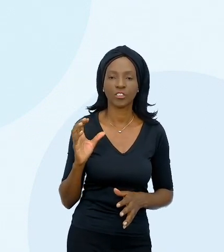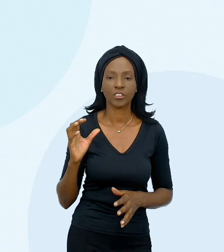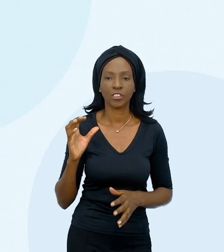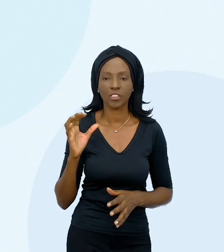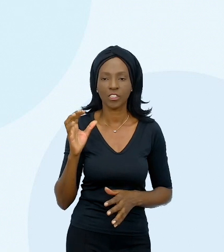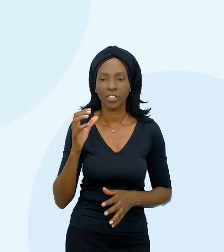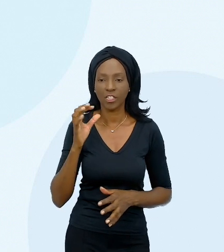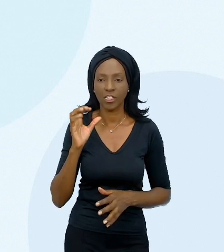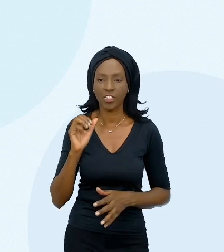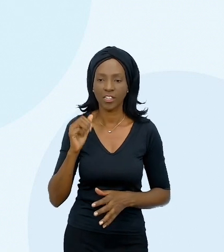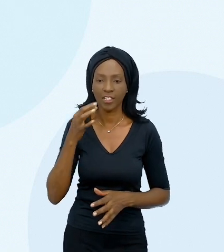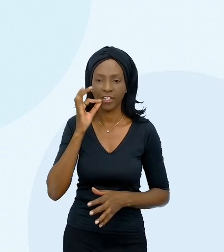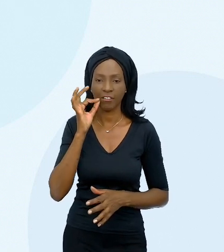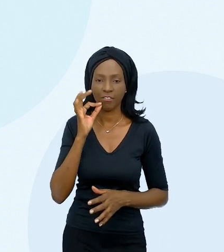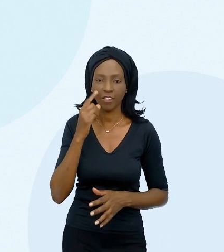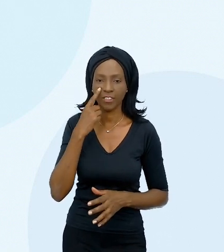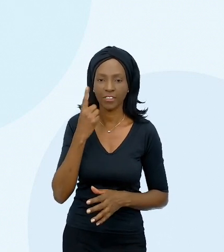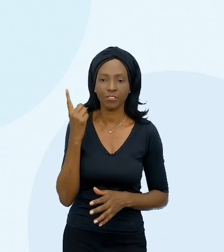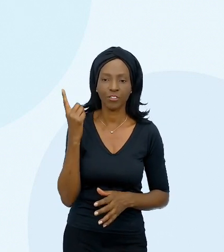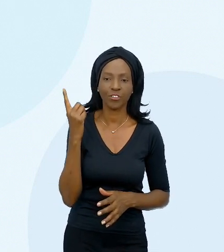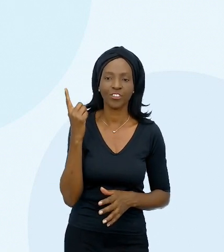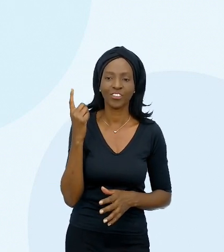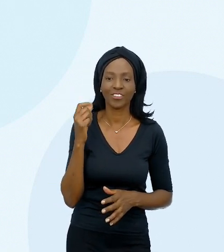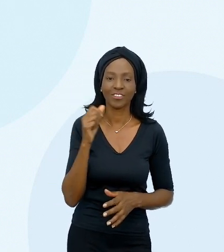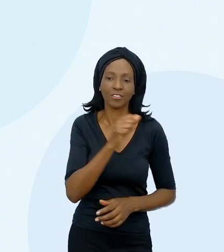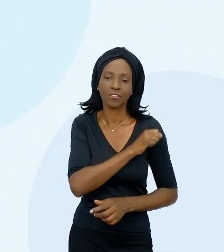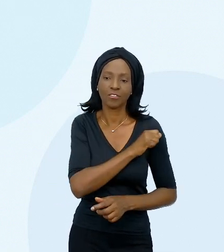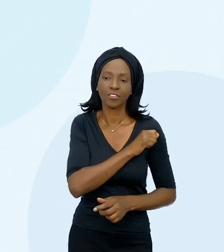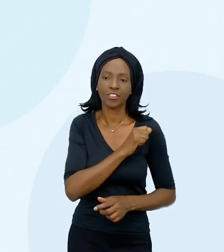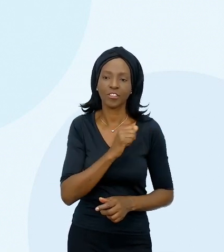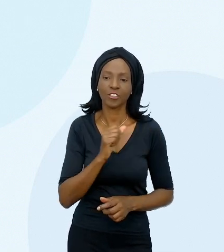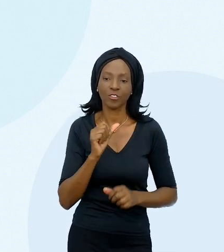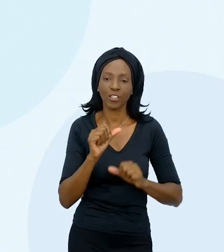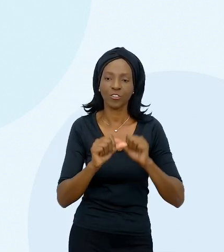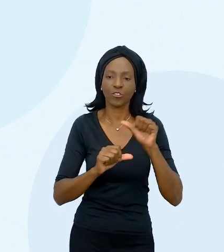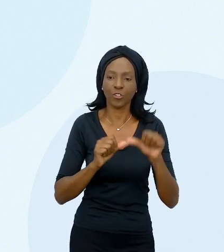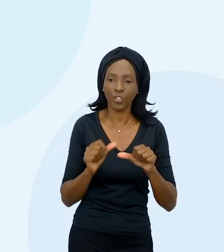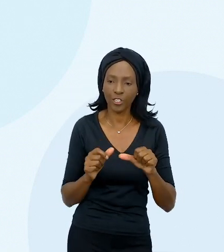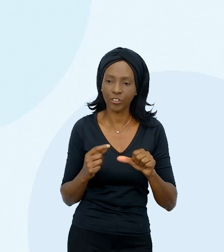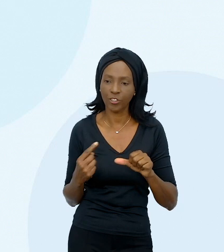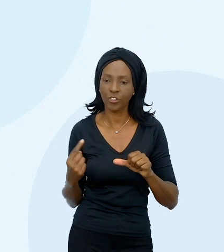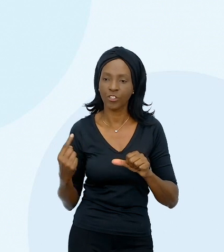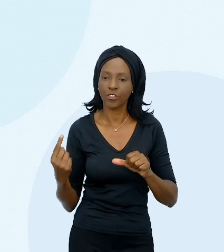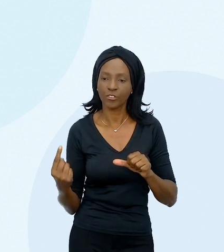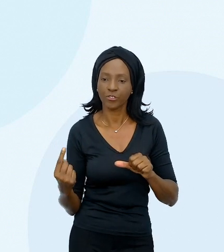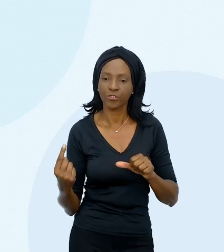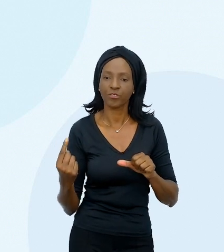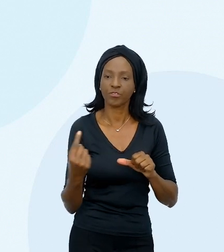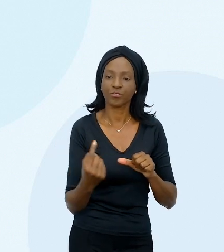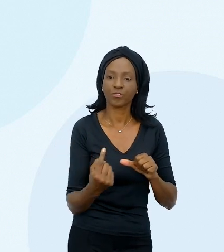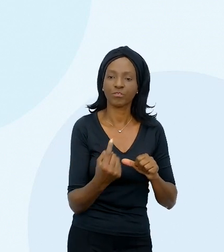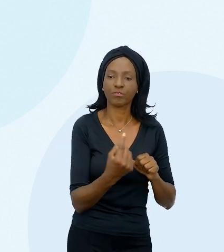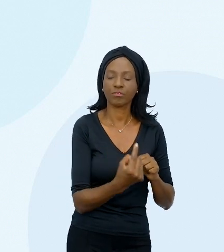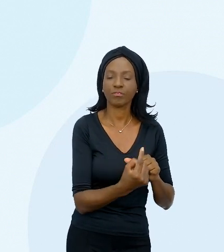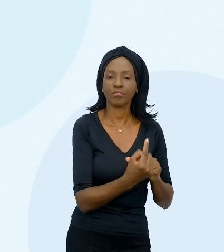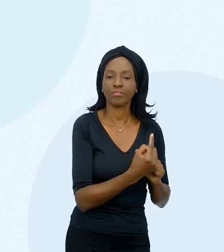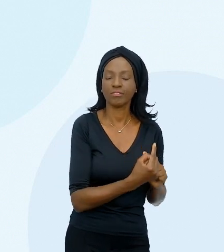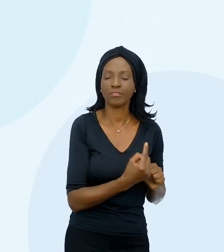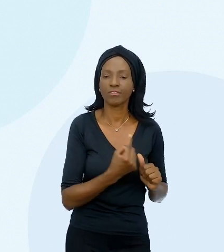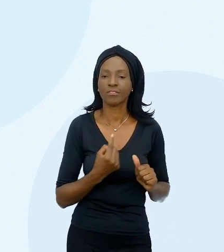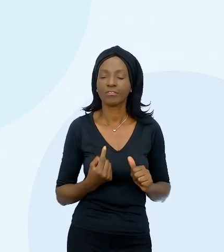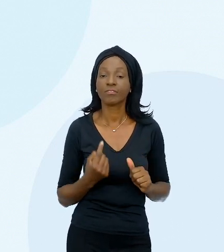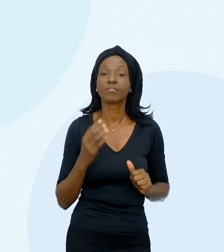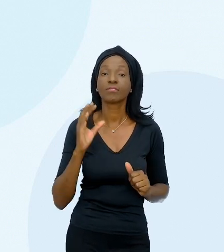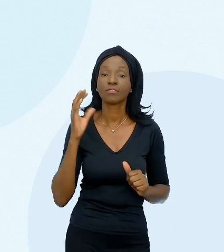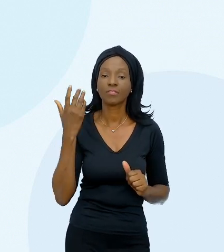vão rotacionando, tá? E à medida que eles rotacionam, em outras estações, o que acontece? Ele